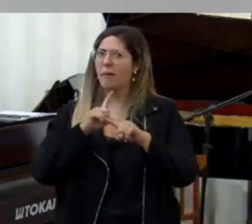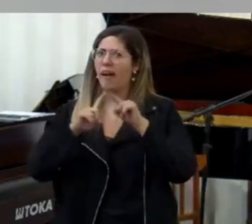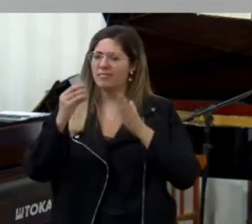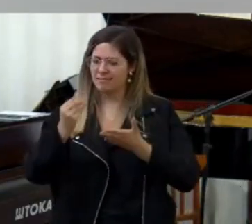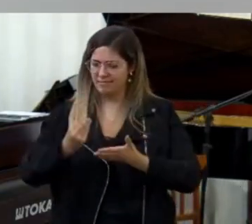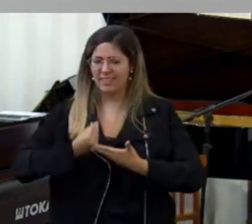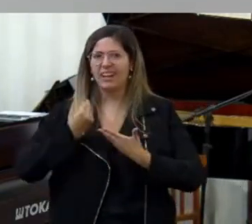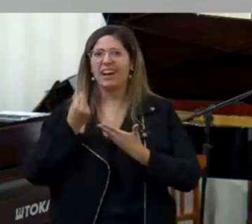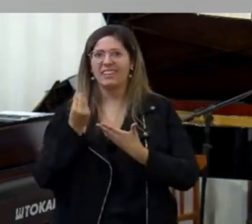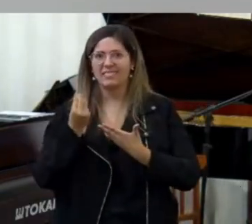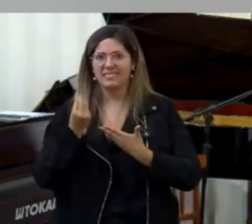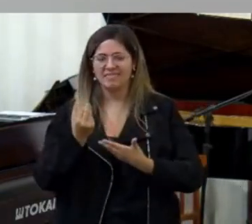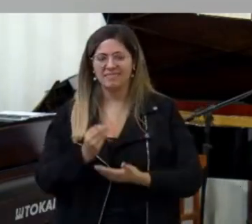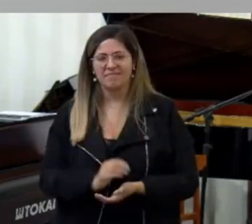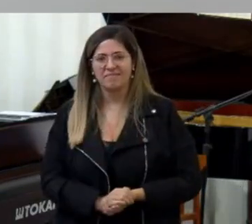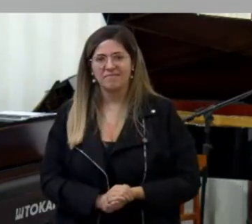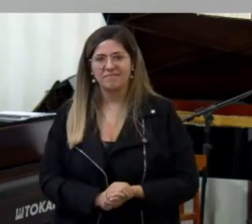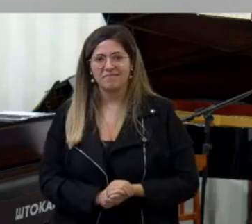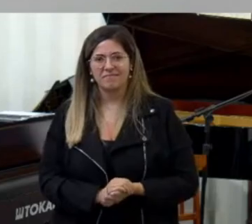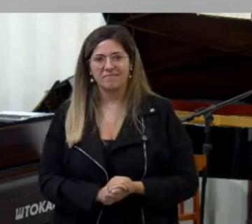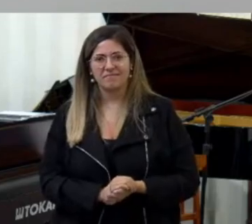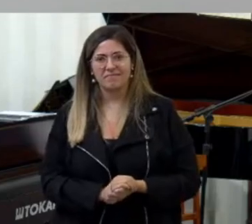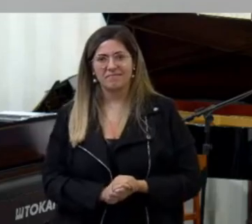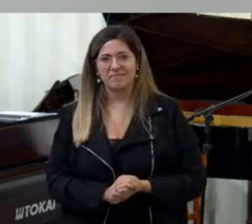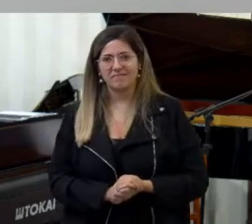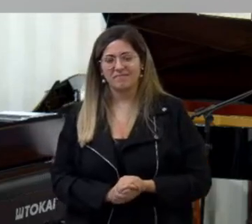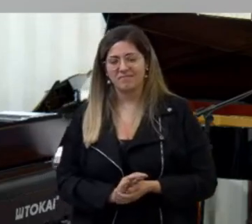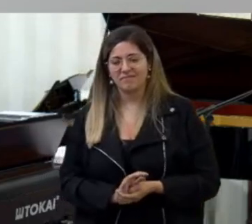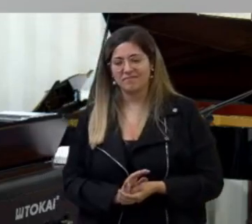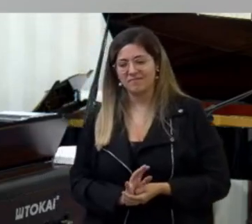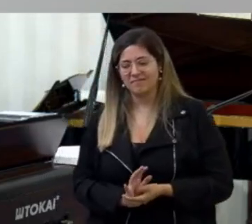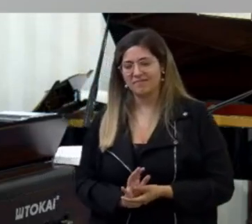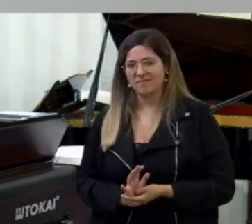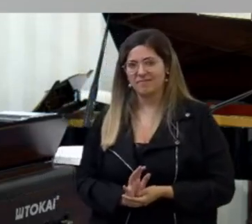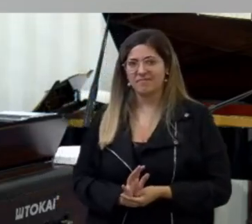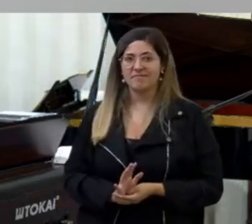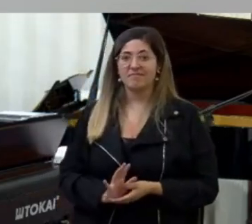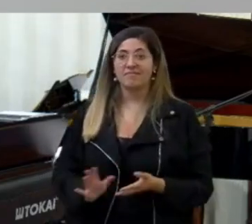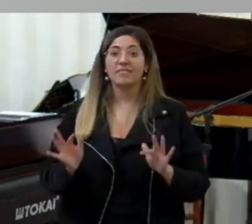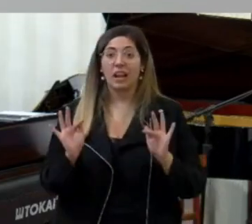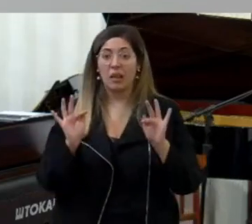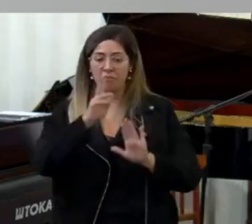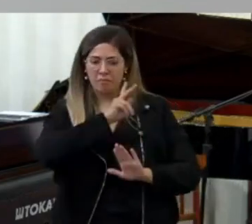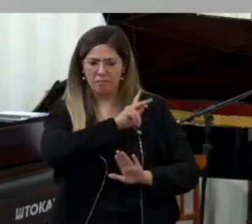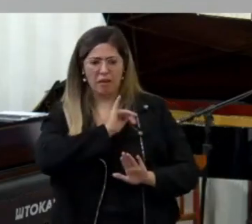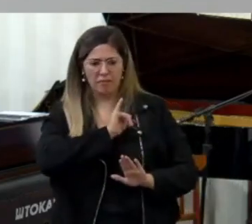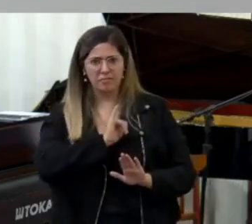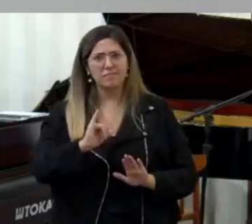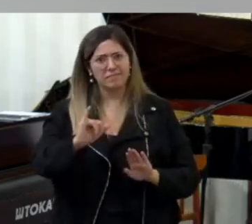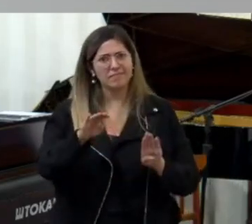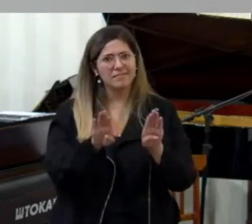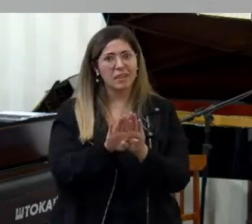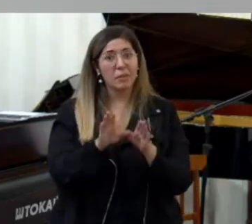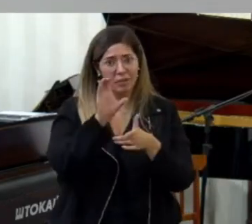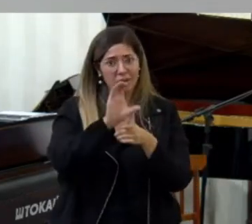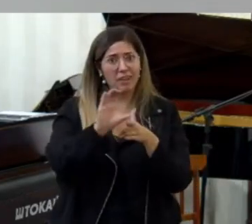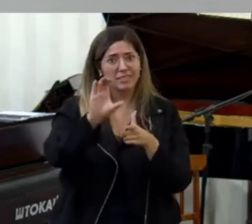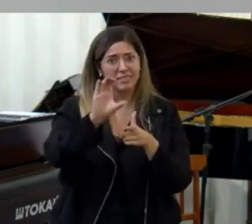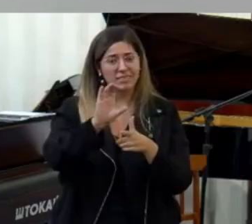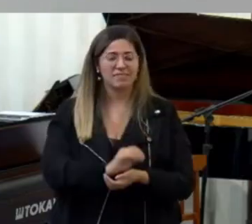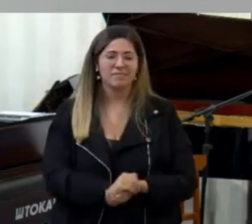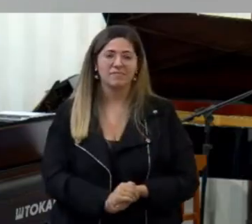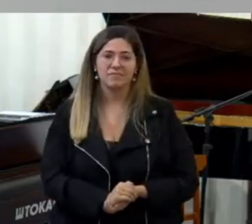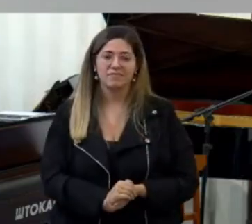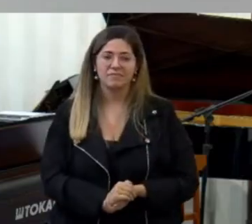vive e crê em mim, não morrerá eternamente. E por fim, Paulo, falando aos Coríntios: